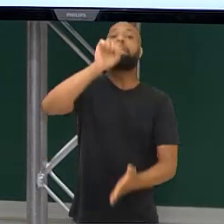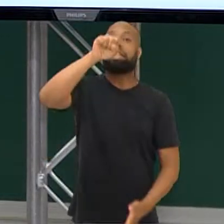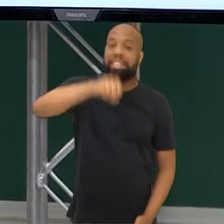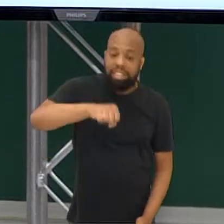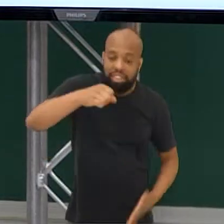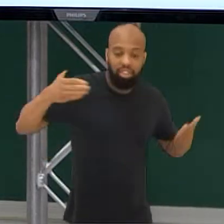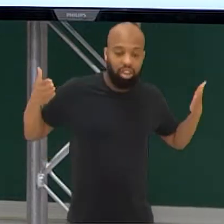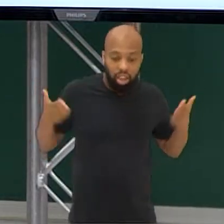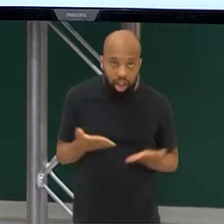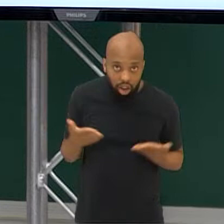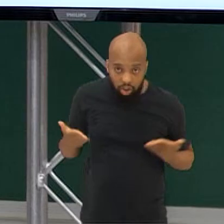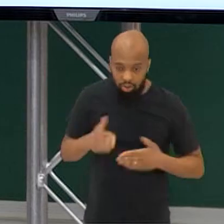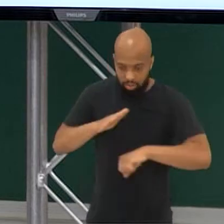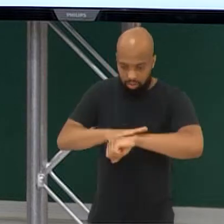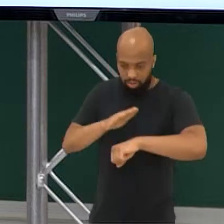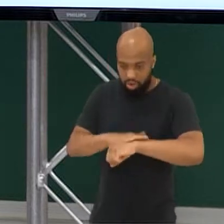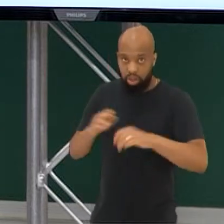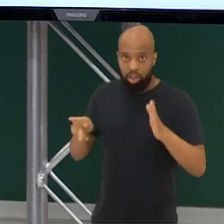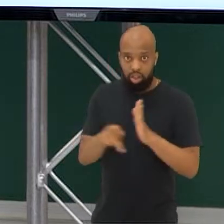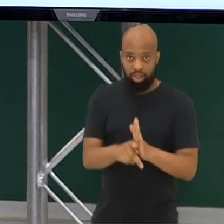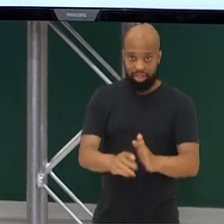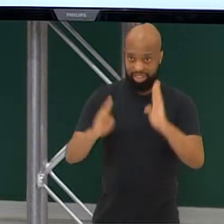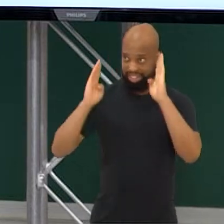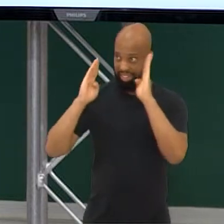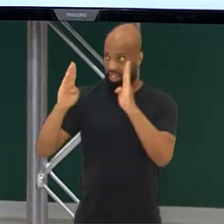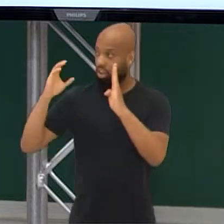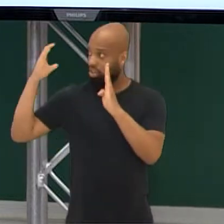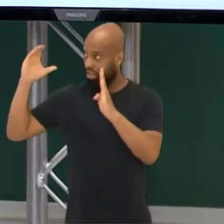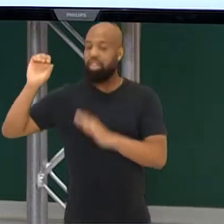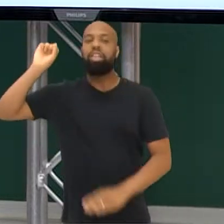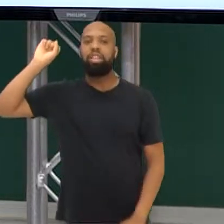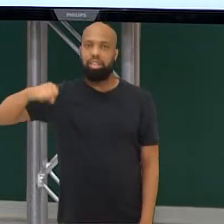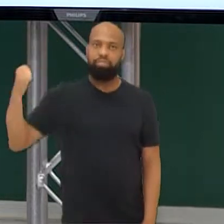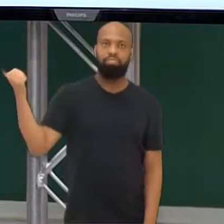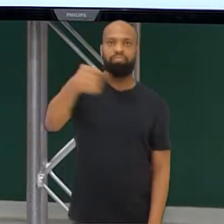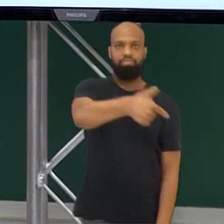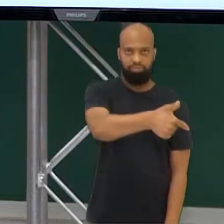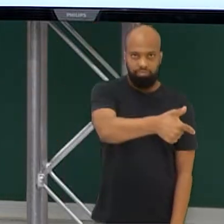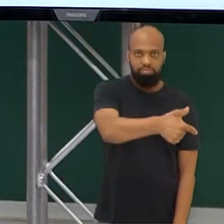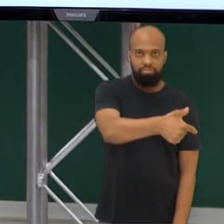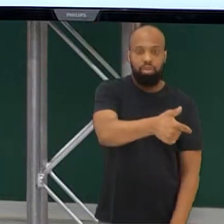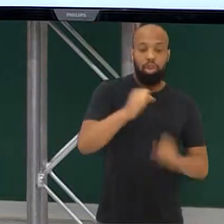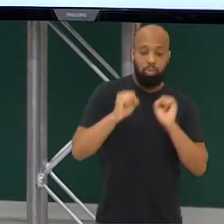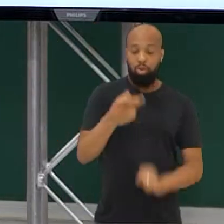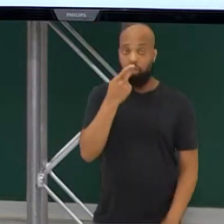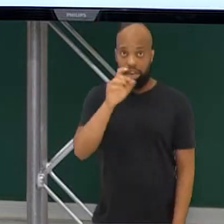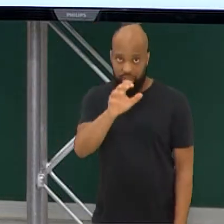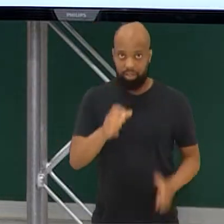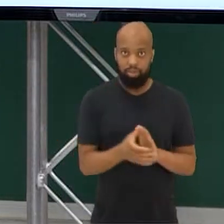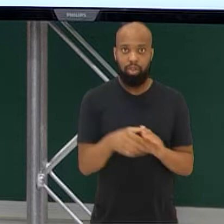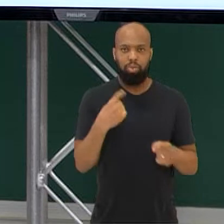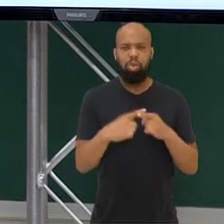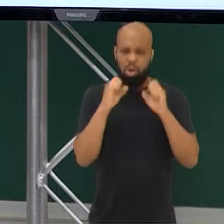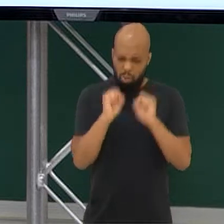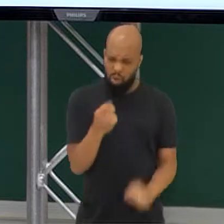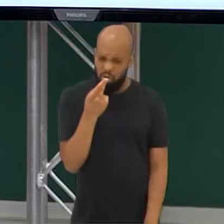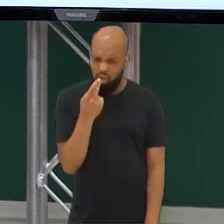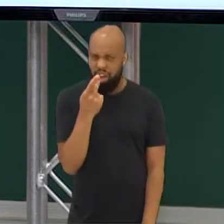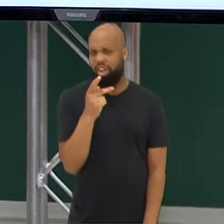nesse momento, aquele estágio da ciência, sim. A gente, de certa forma, pode afirmar, de certa forma não, podemos